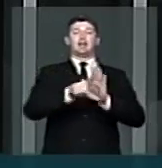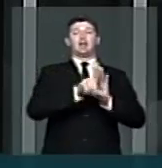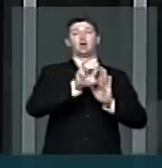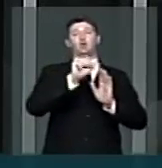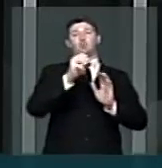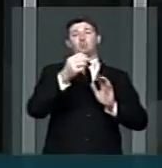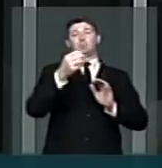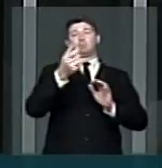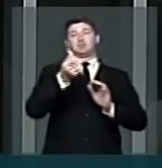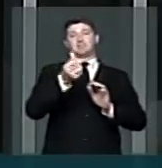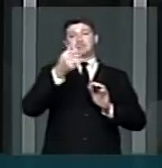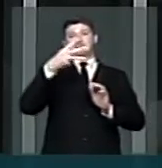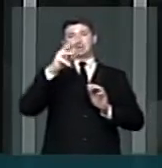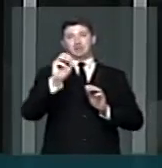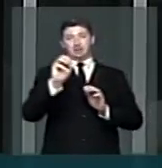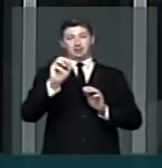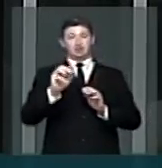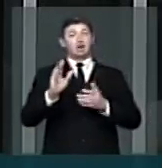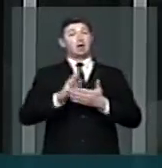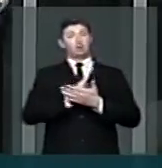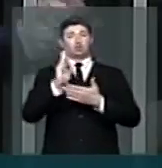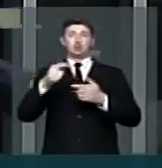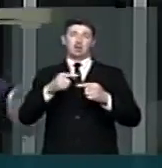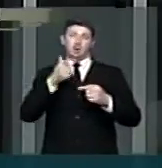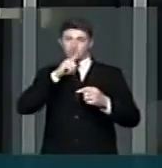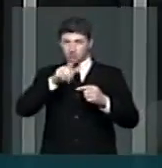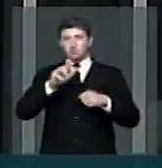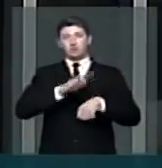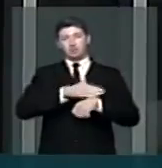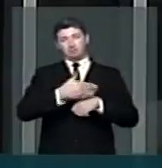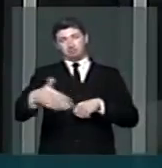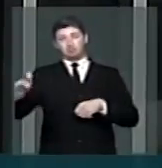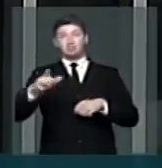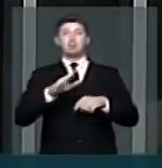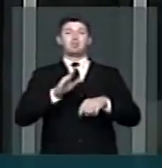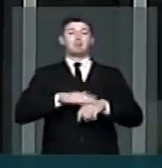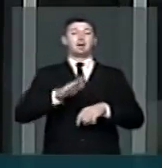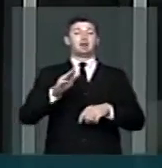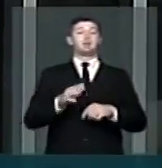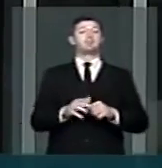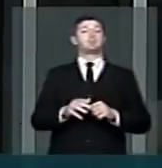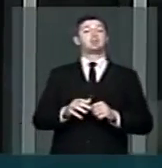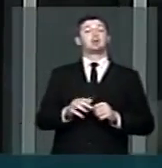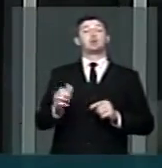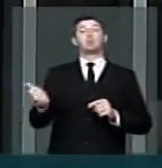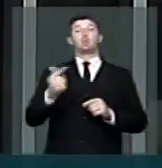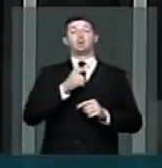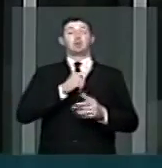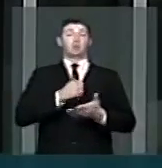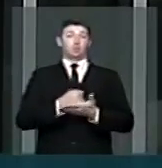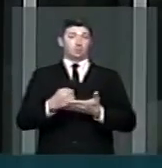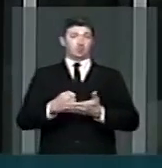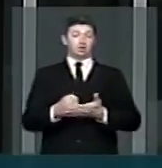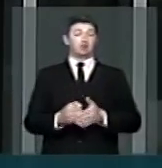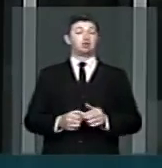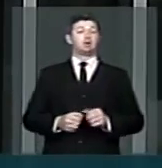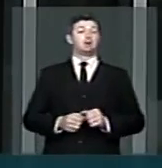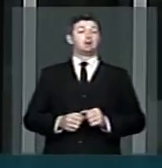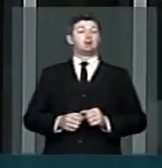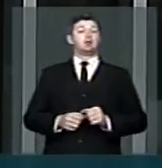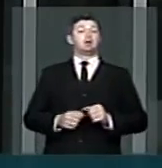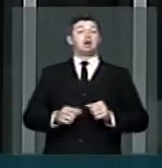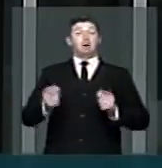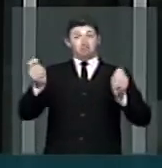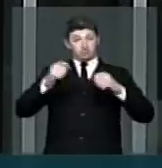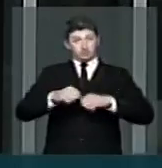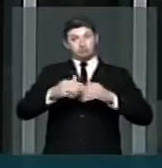direito, alguns inclusive já foram prorrogados, do que é previsto no seu edital de licitação, do que é previsto no seu contrato, a possibilidade da